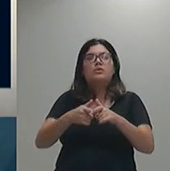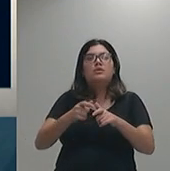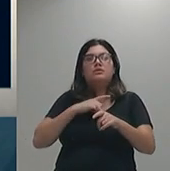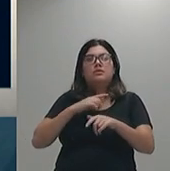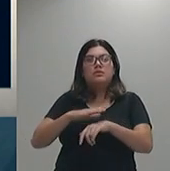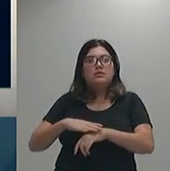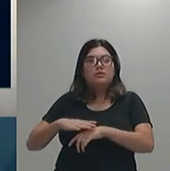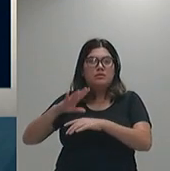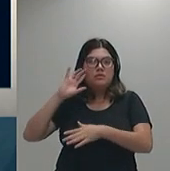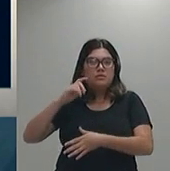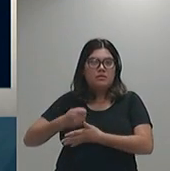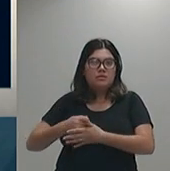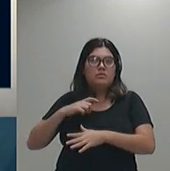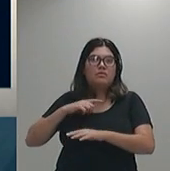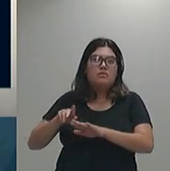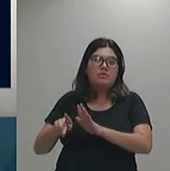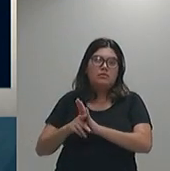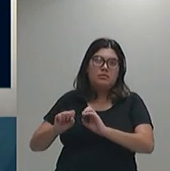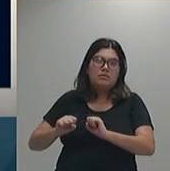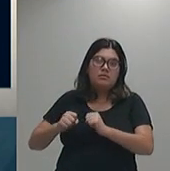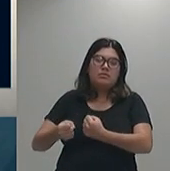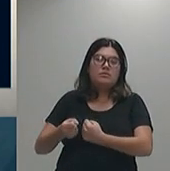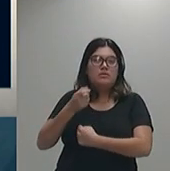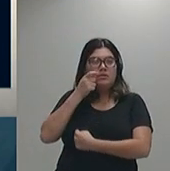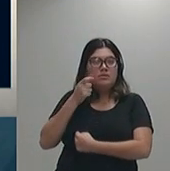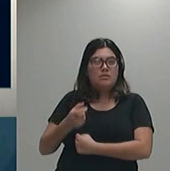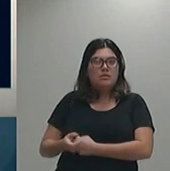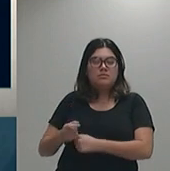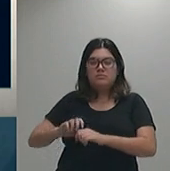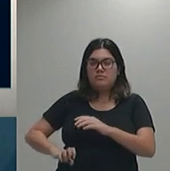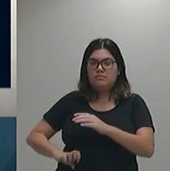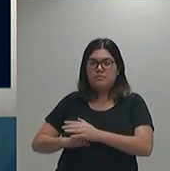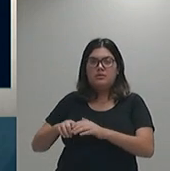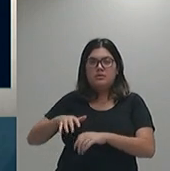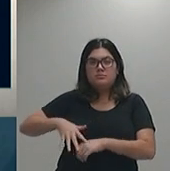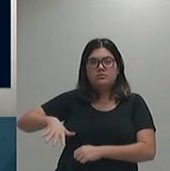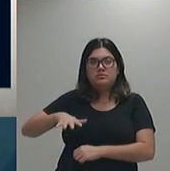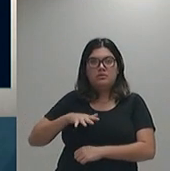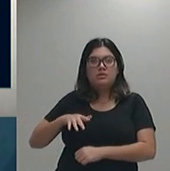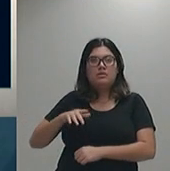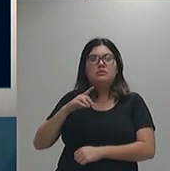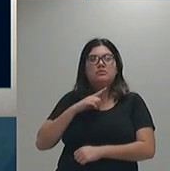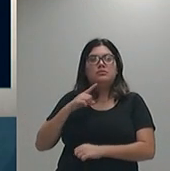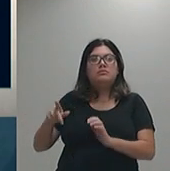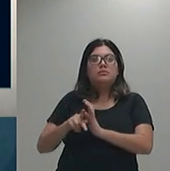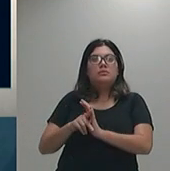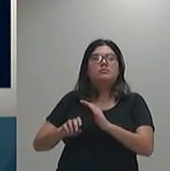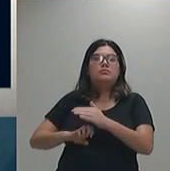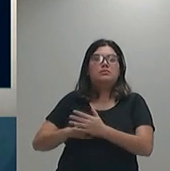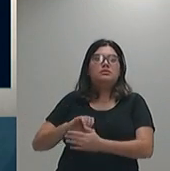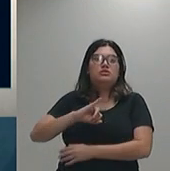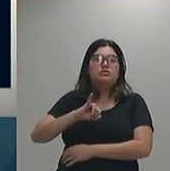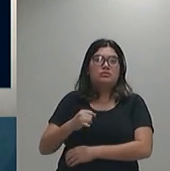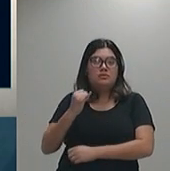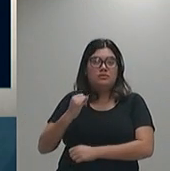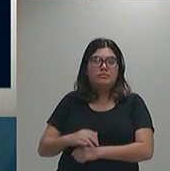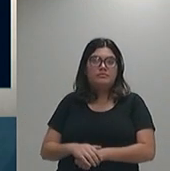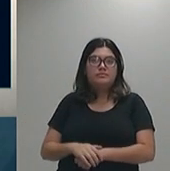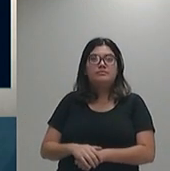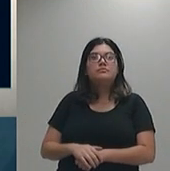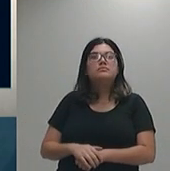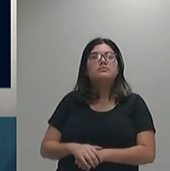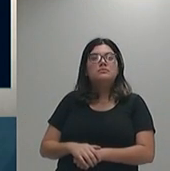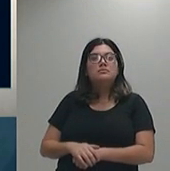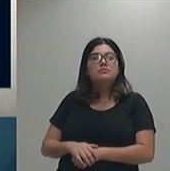na defesa dos interesses da companhia seja aquele intentado pela companhia j e legitimação ordinária